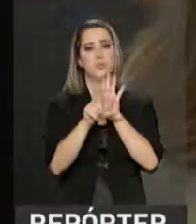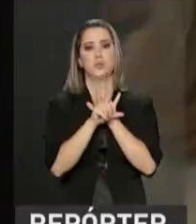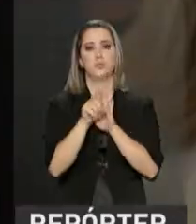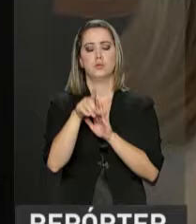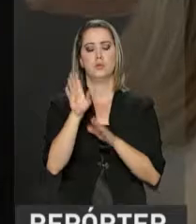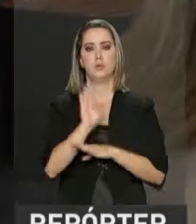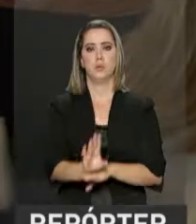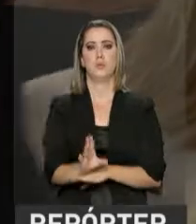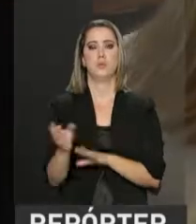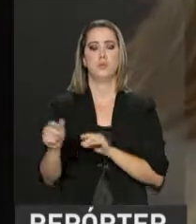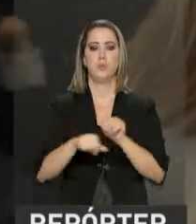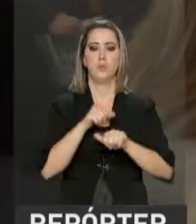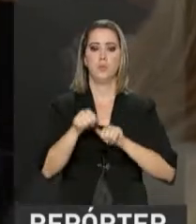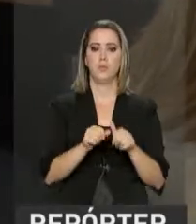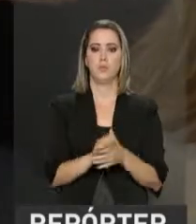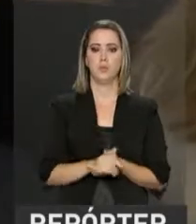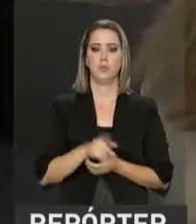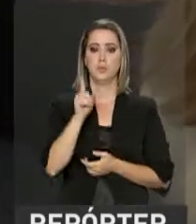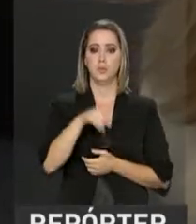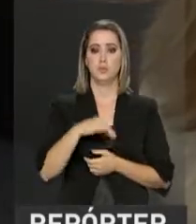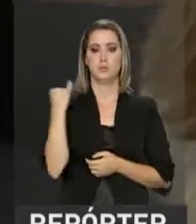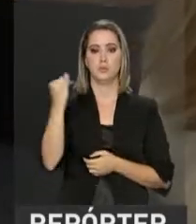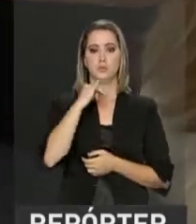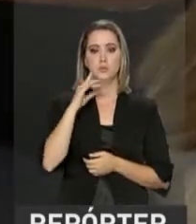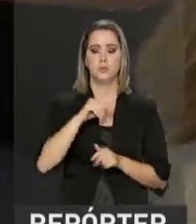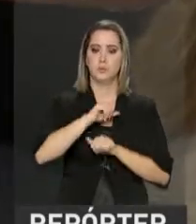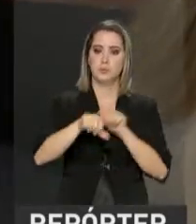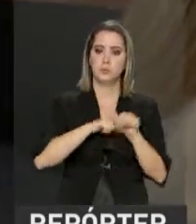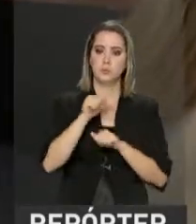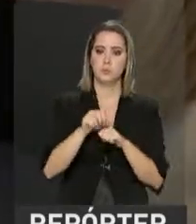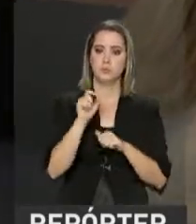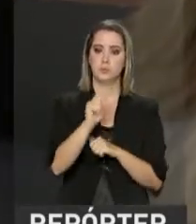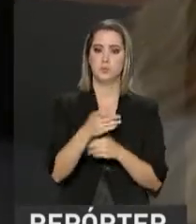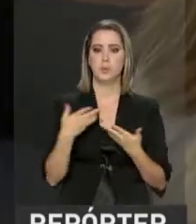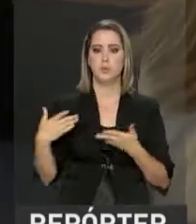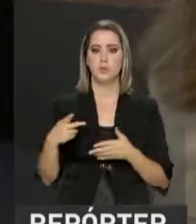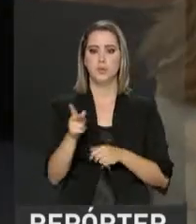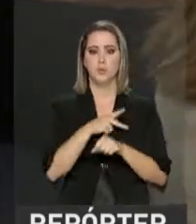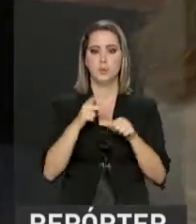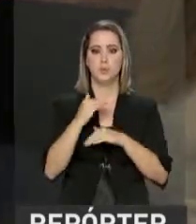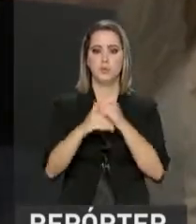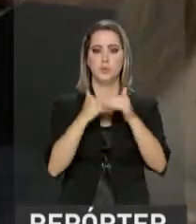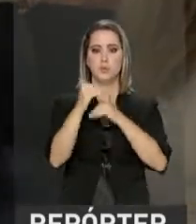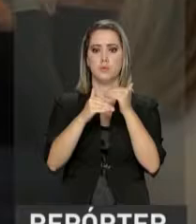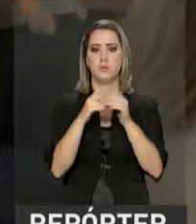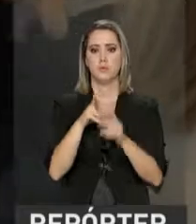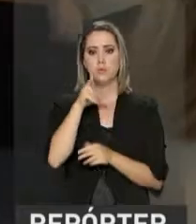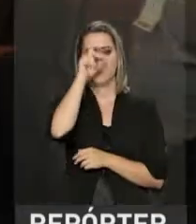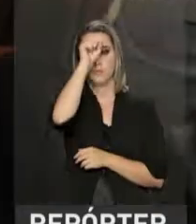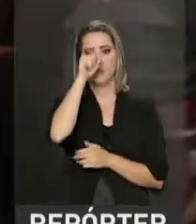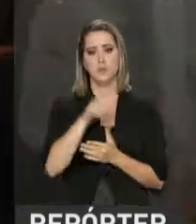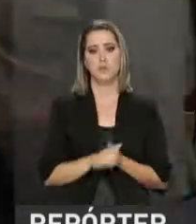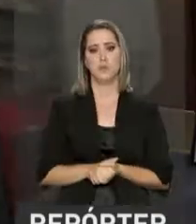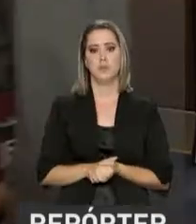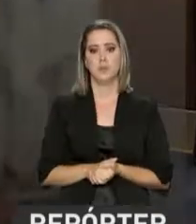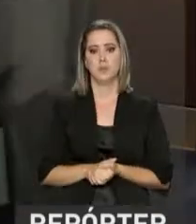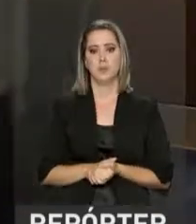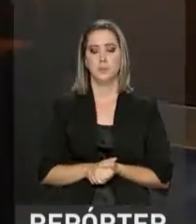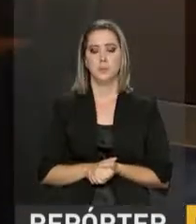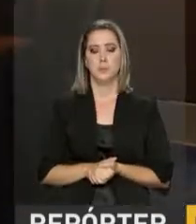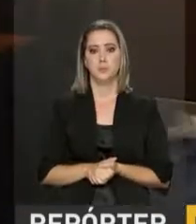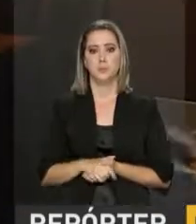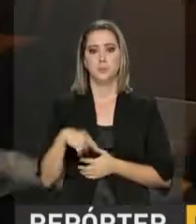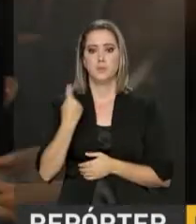legislação. Para esse prefeito, é essencial que haja mudanças para que o país possa crescer e se fortalecer. Se a gente